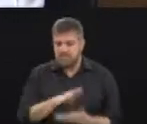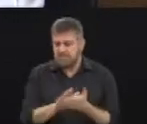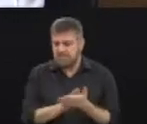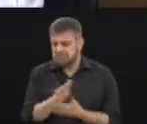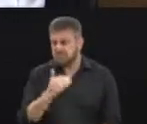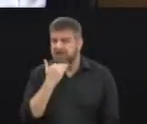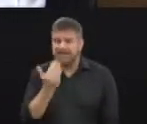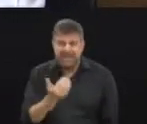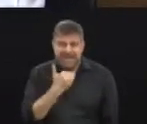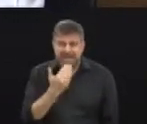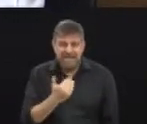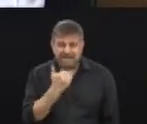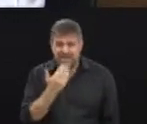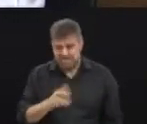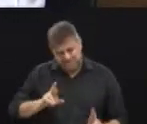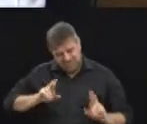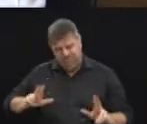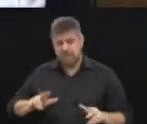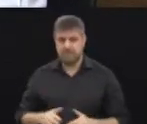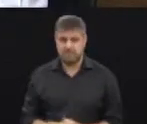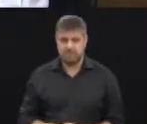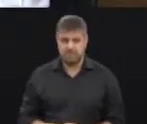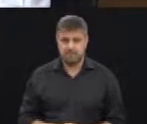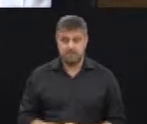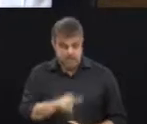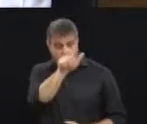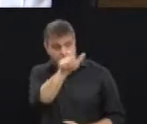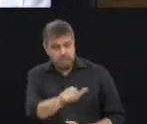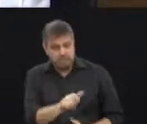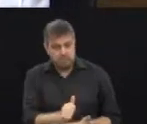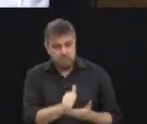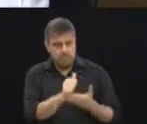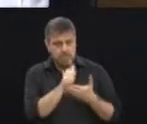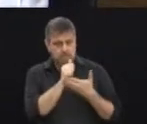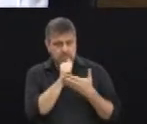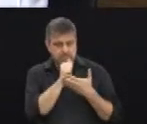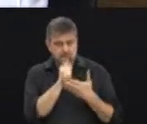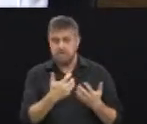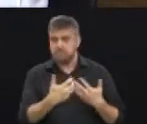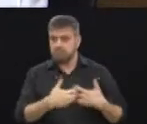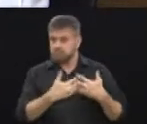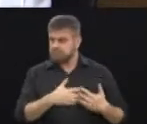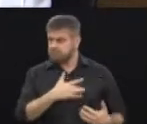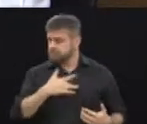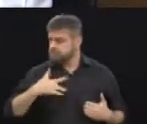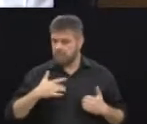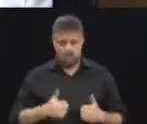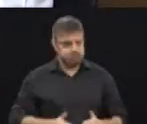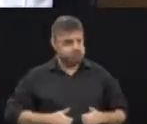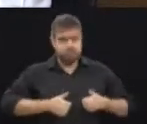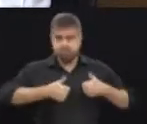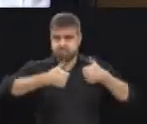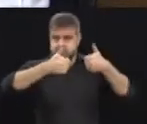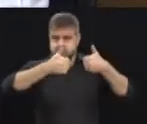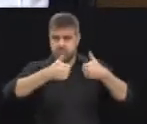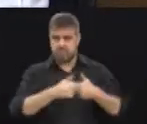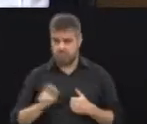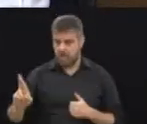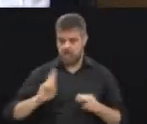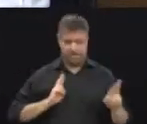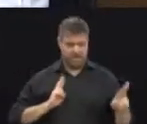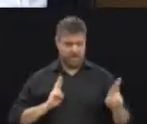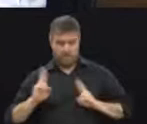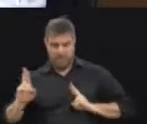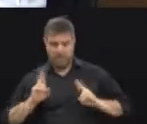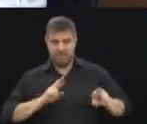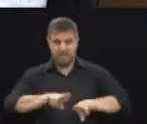vai adiantar nada, não tem, é igual. Mas tem outros que você dá e funciona. E elas falam, olha, melhorei muito.